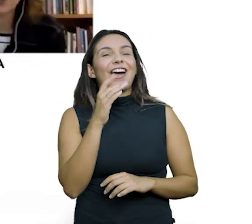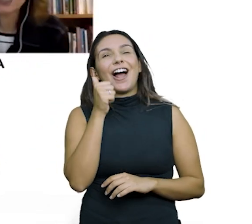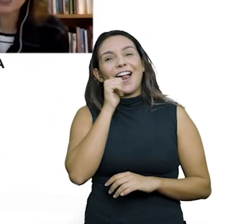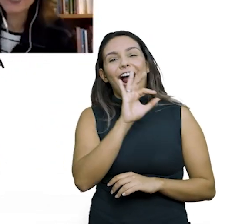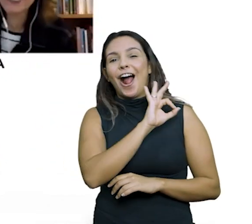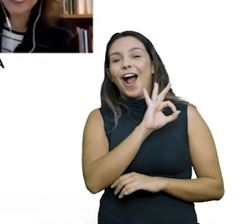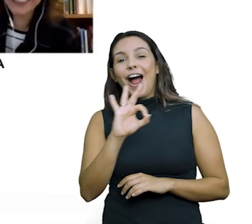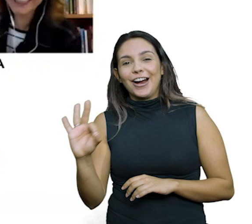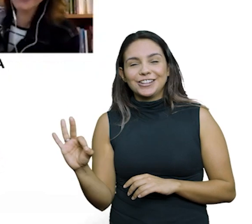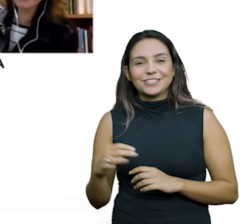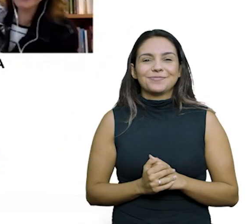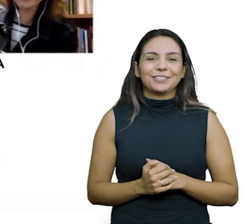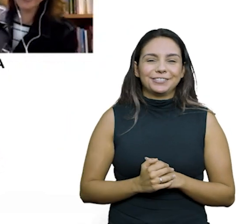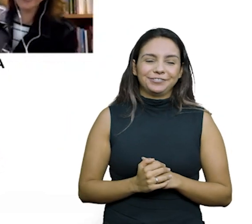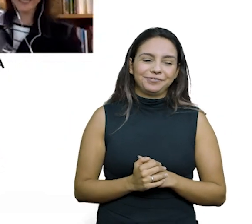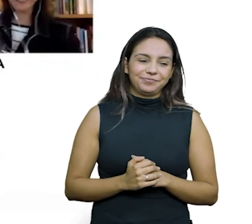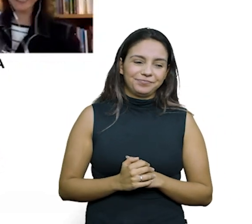ótimo.